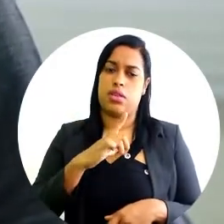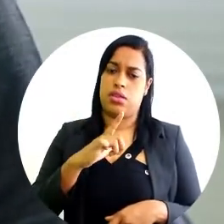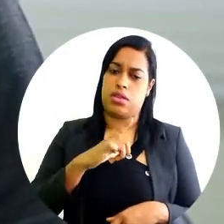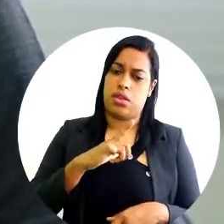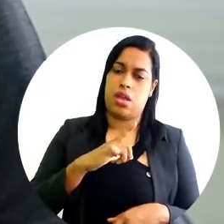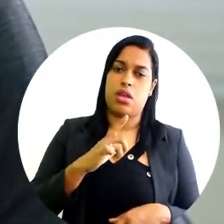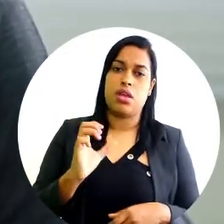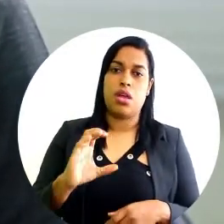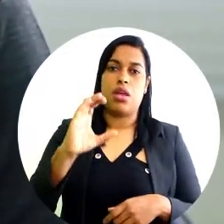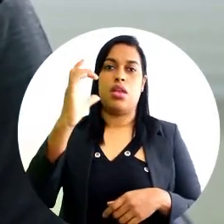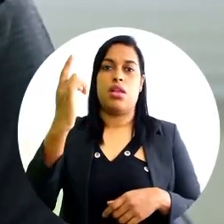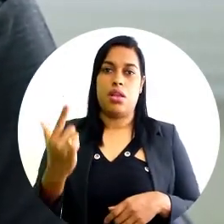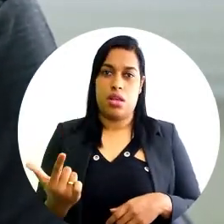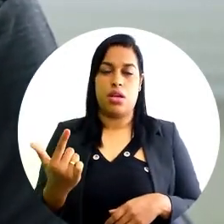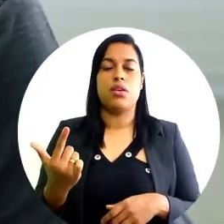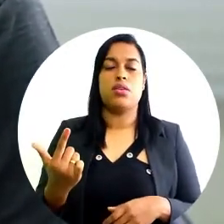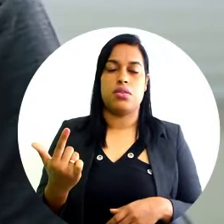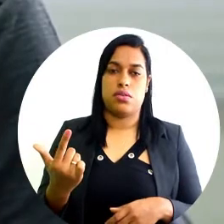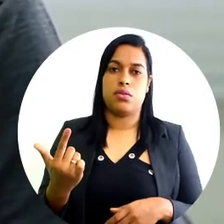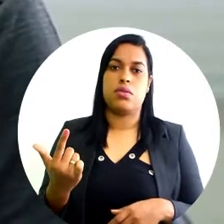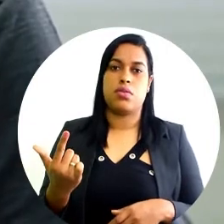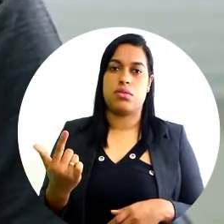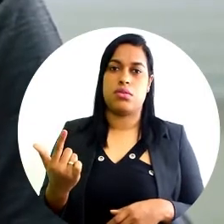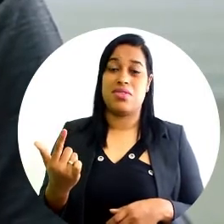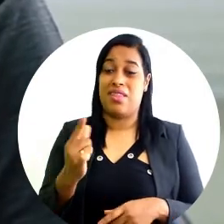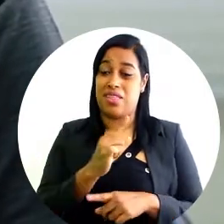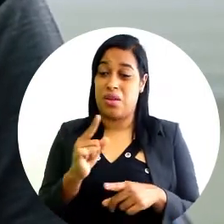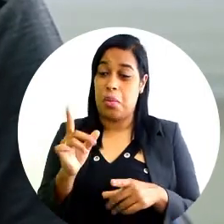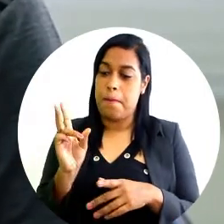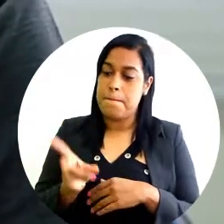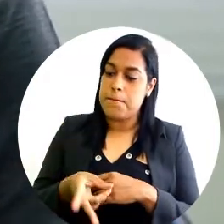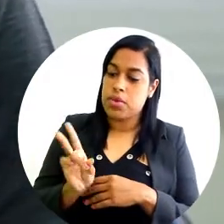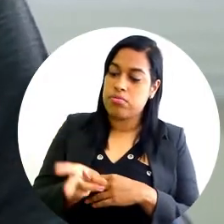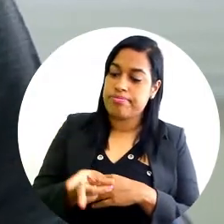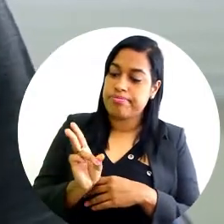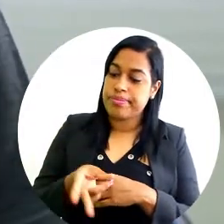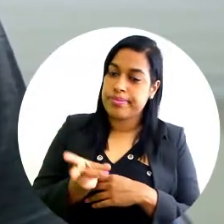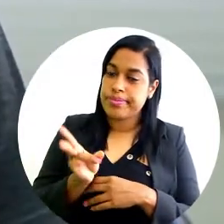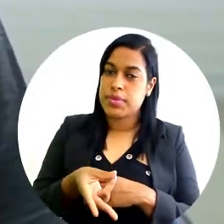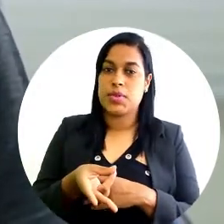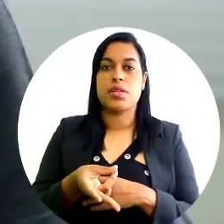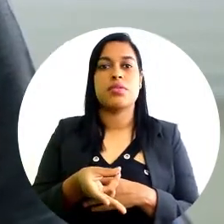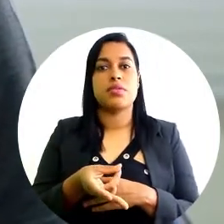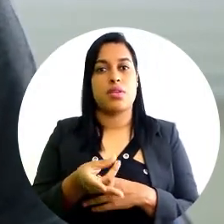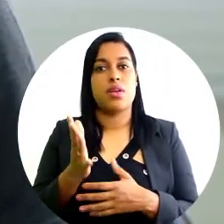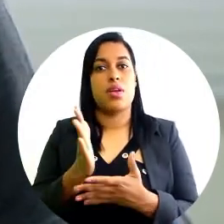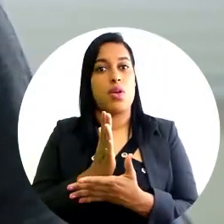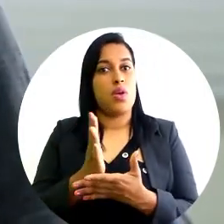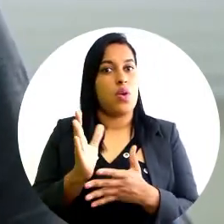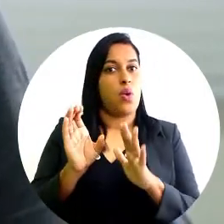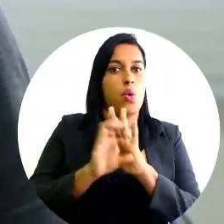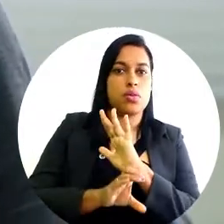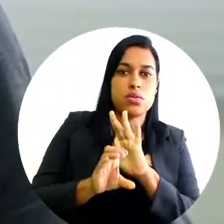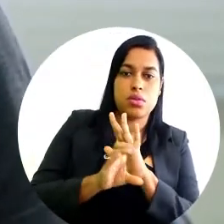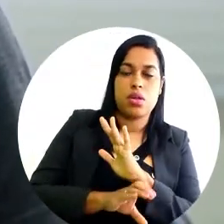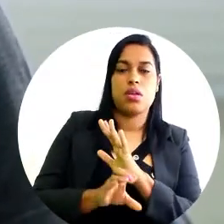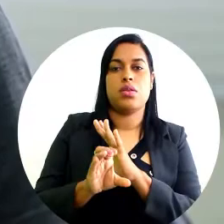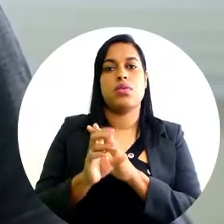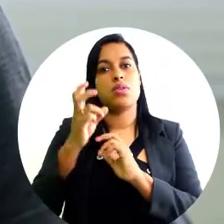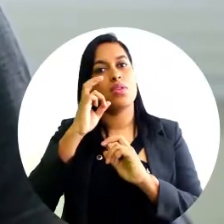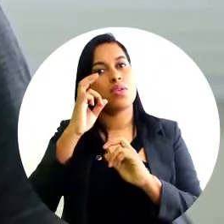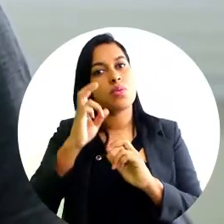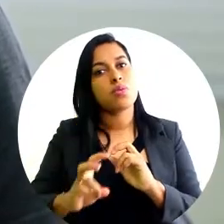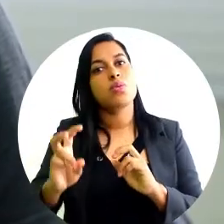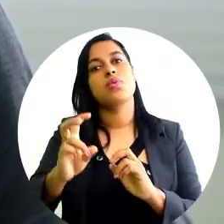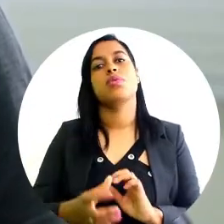que proporciona essa não permanência dos elementos, dos